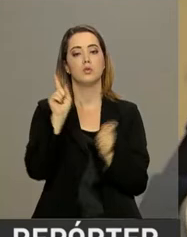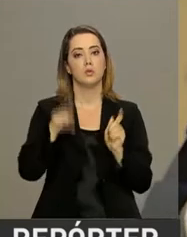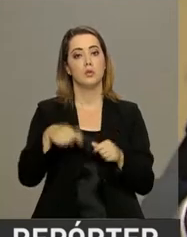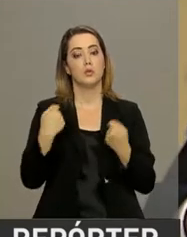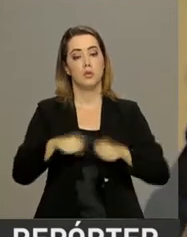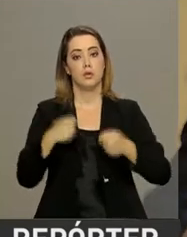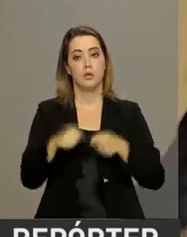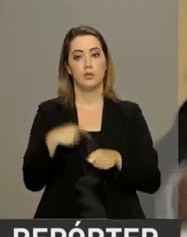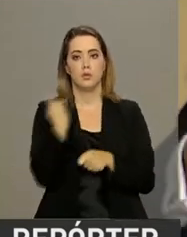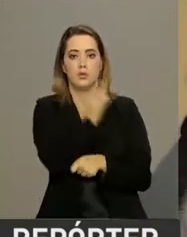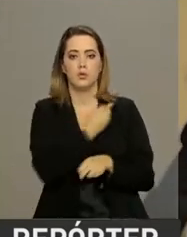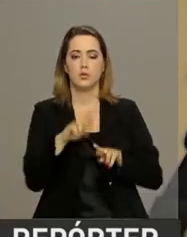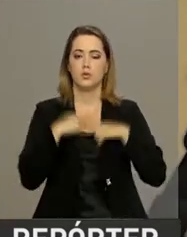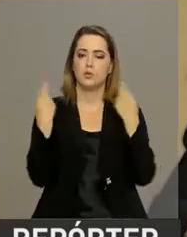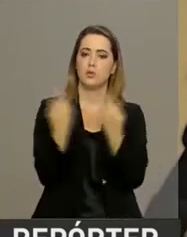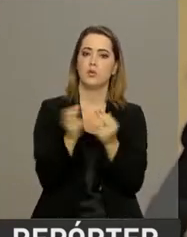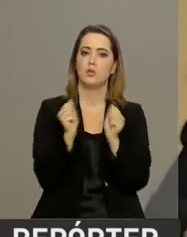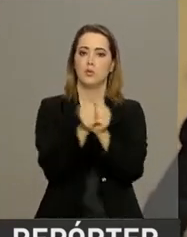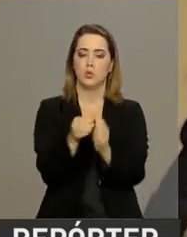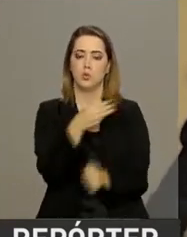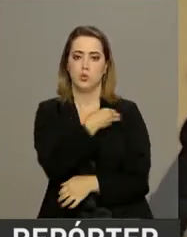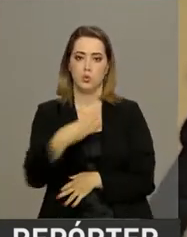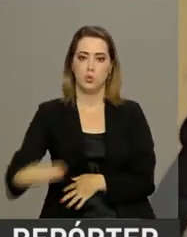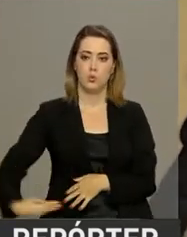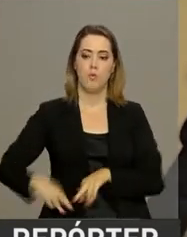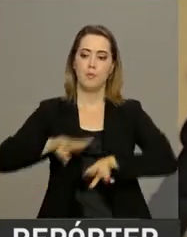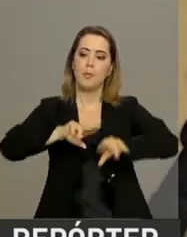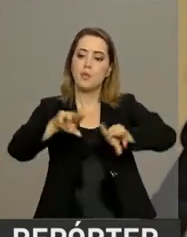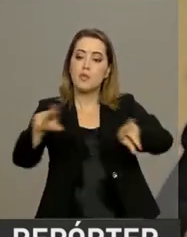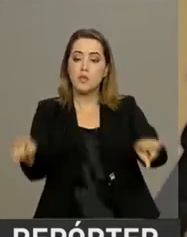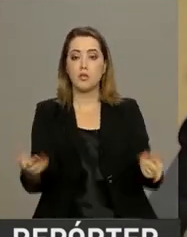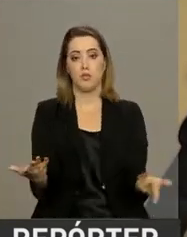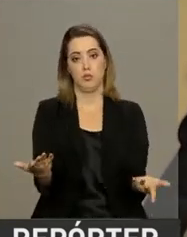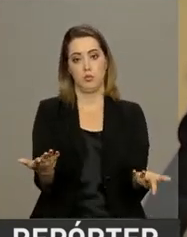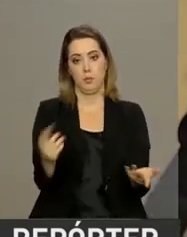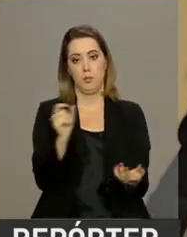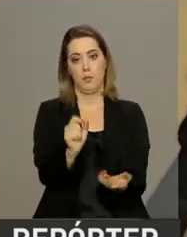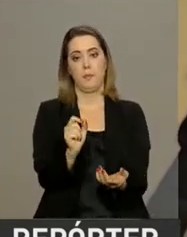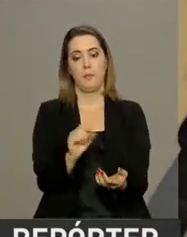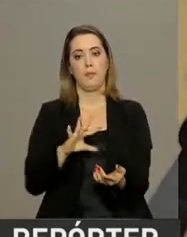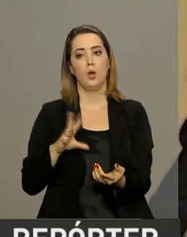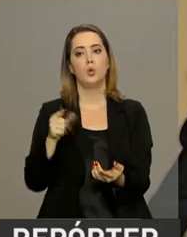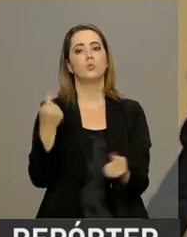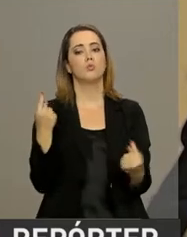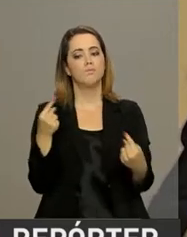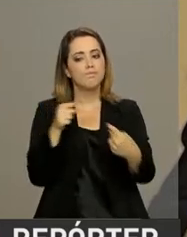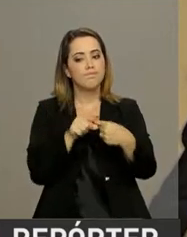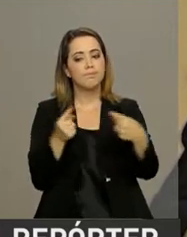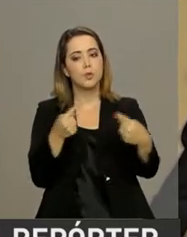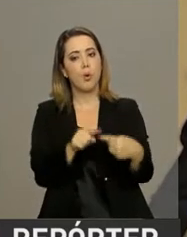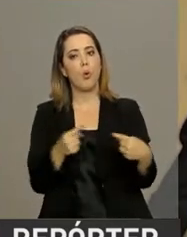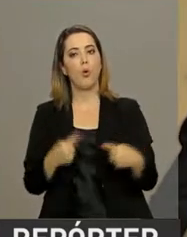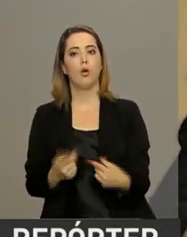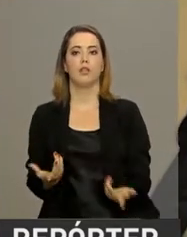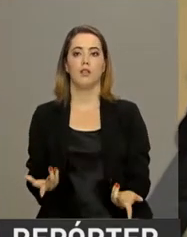com o ministro Meirelles, com o ministro Moreira Franco e outros tantos membros do governo, todos concluímos que é